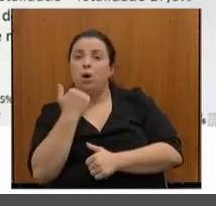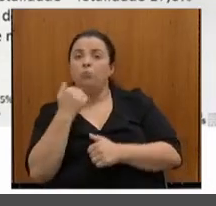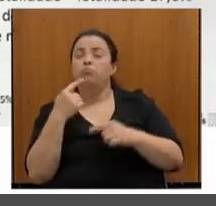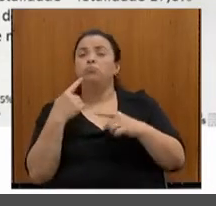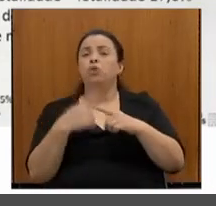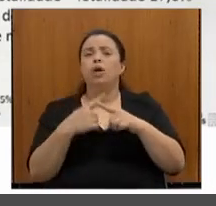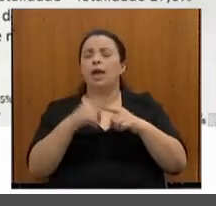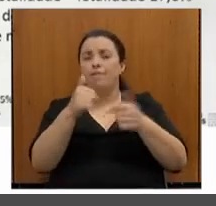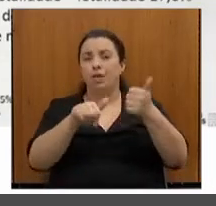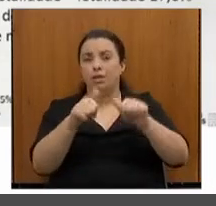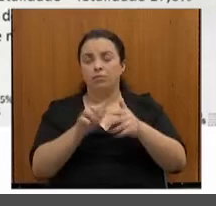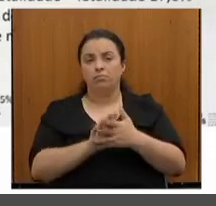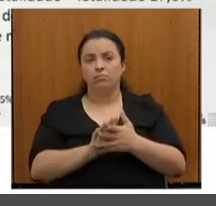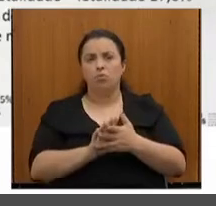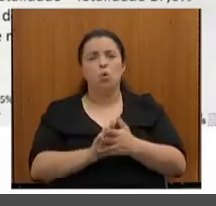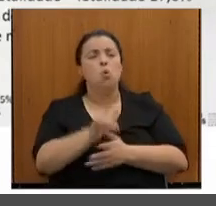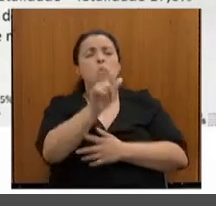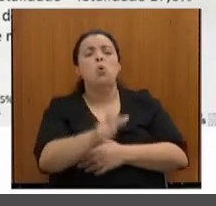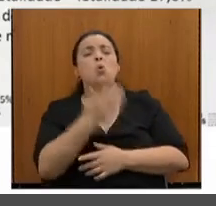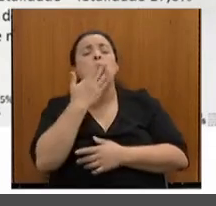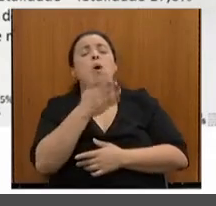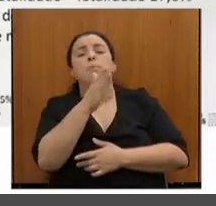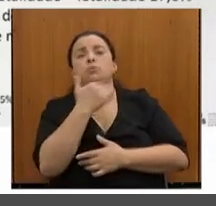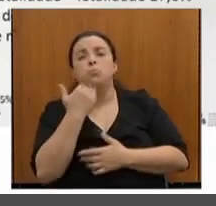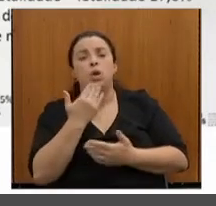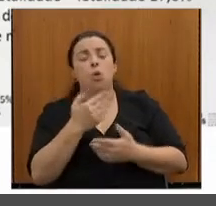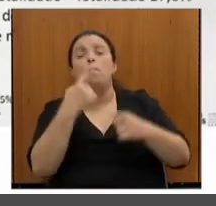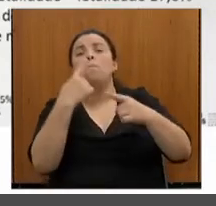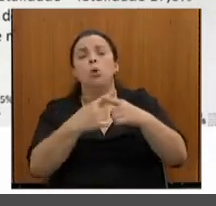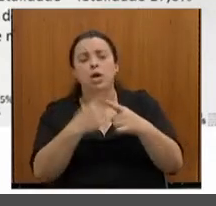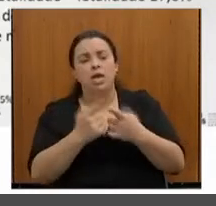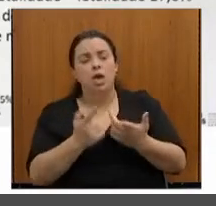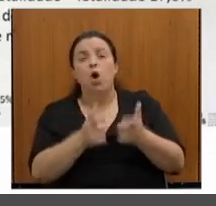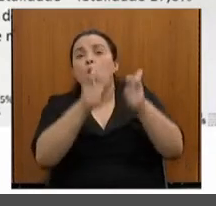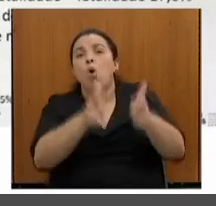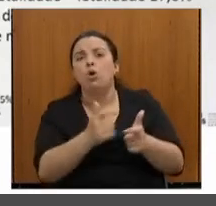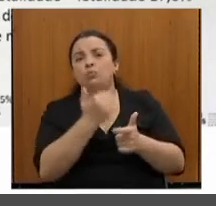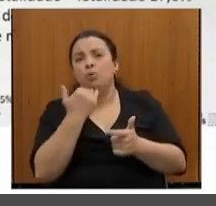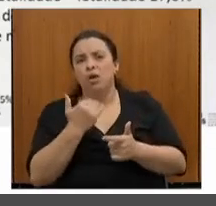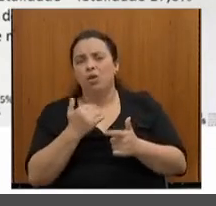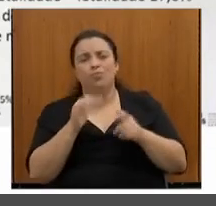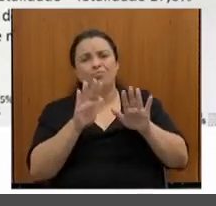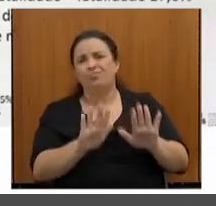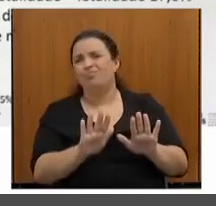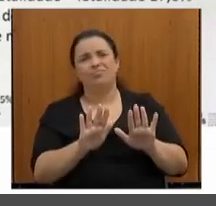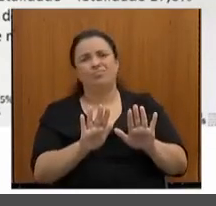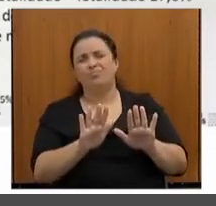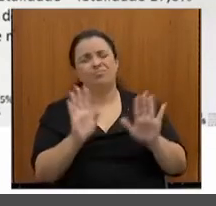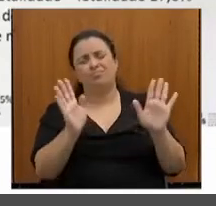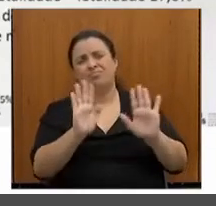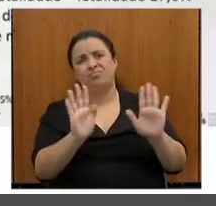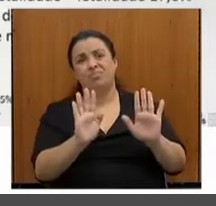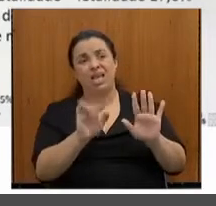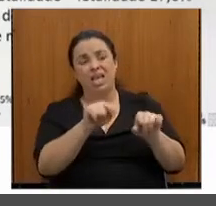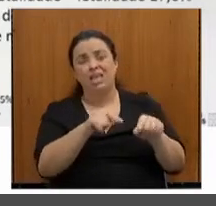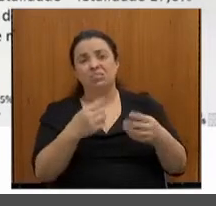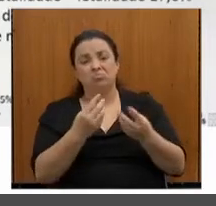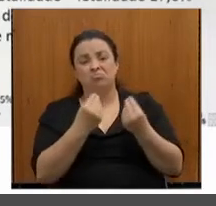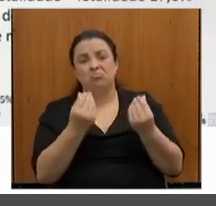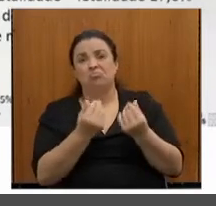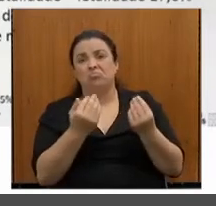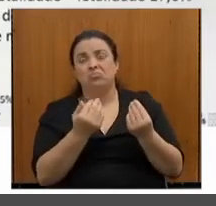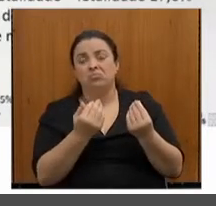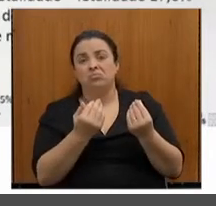morreu, onde morreu, por que morreu? Isso só faz sentido se formos capazes de